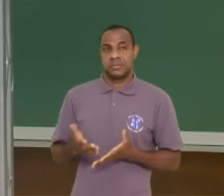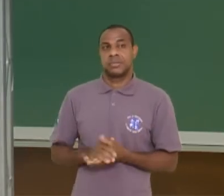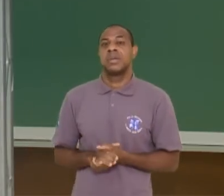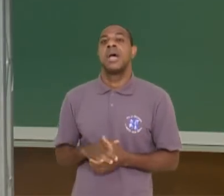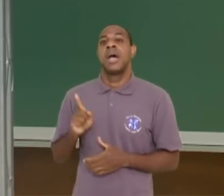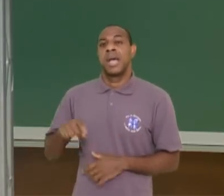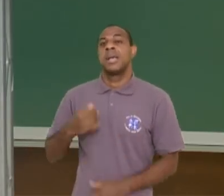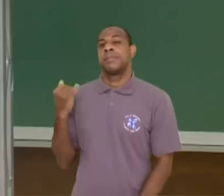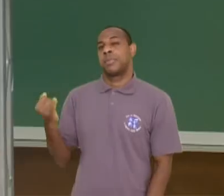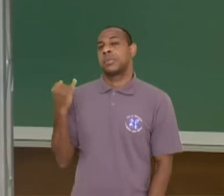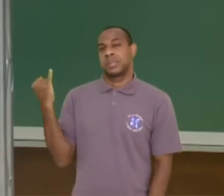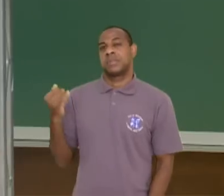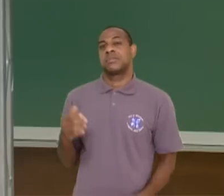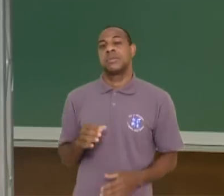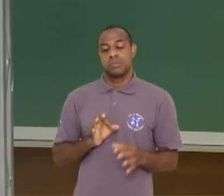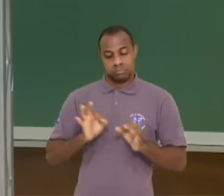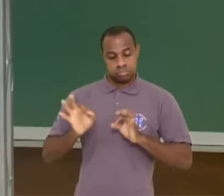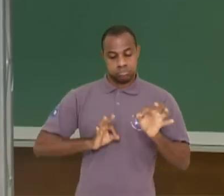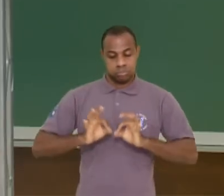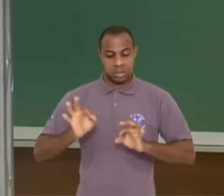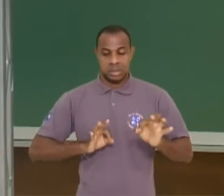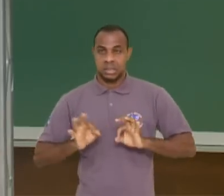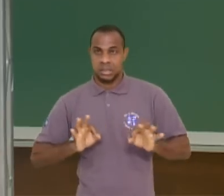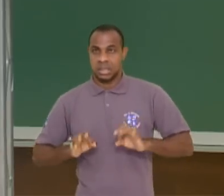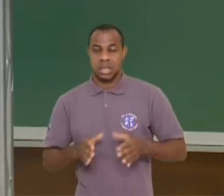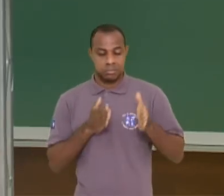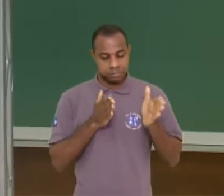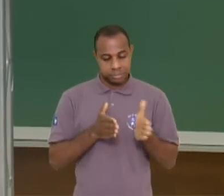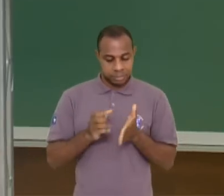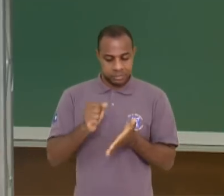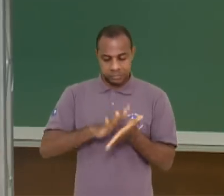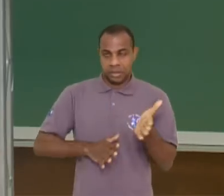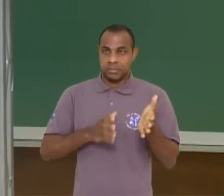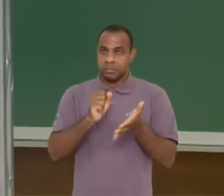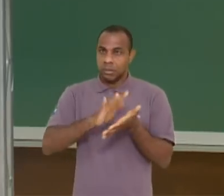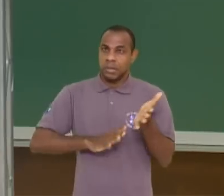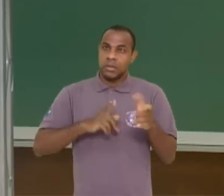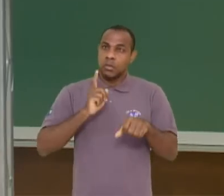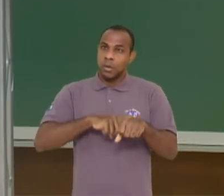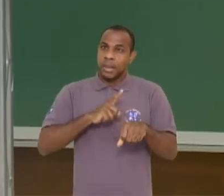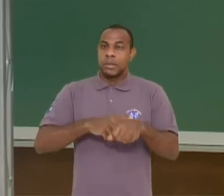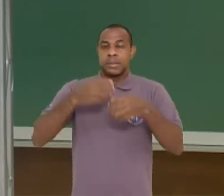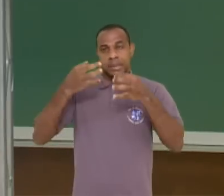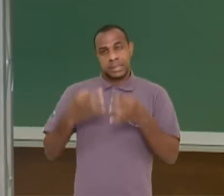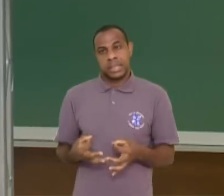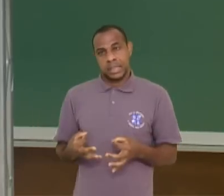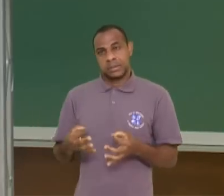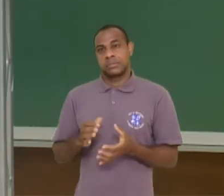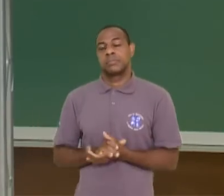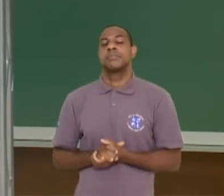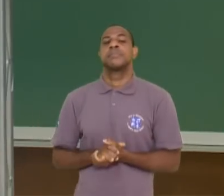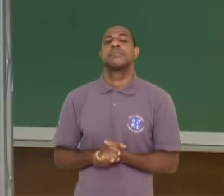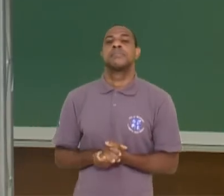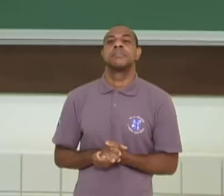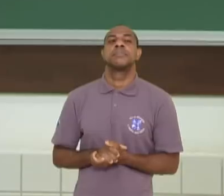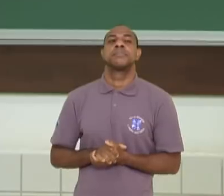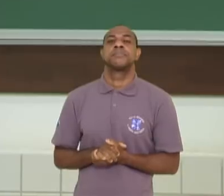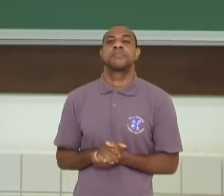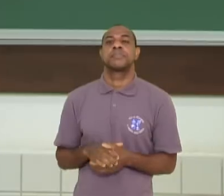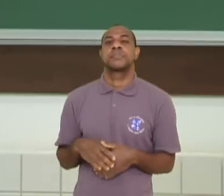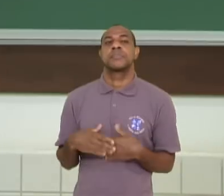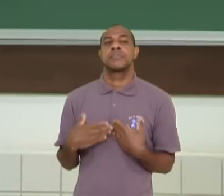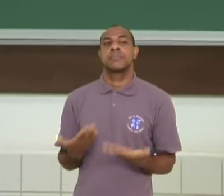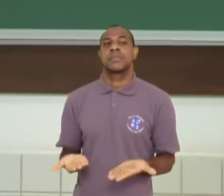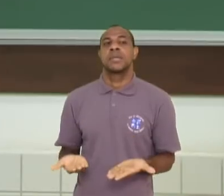super importante. Se organizar, manter a rotina, fazer as atividades sempre no mesmo horário, mantê-las em dia para não deixar acumular, né? Então